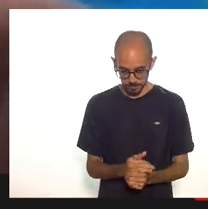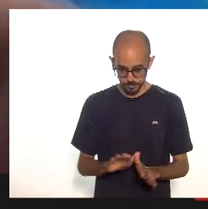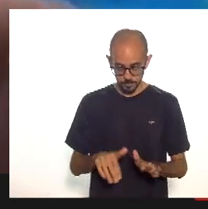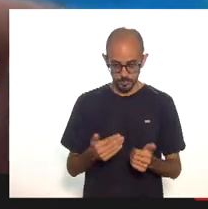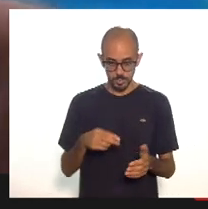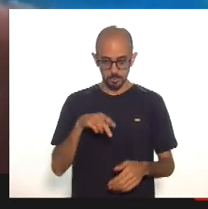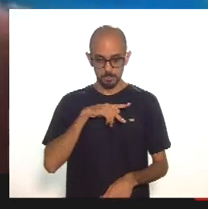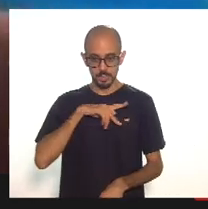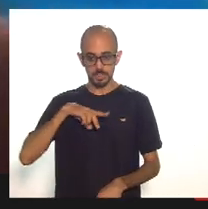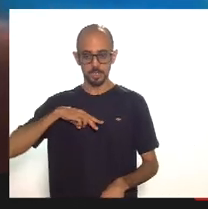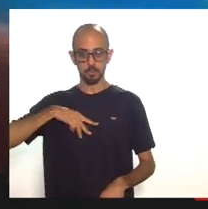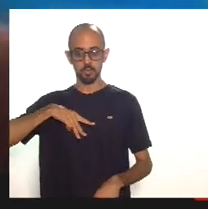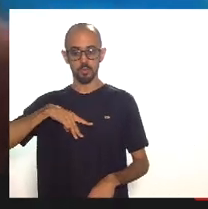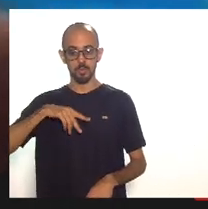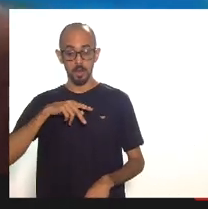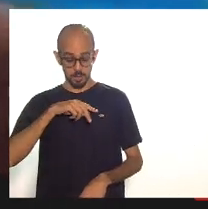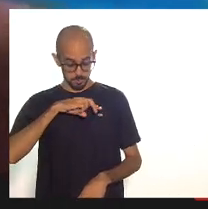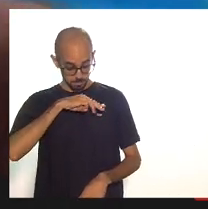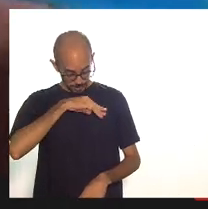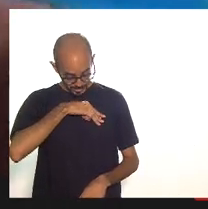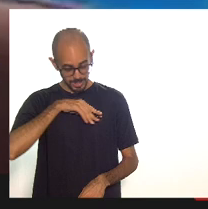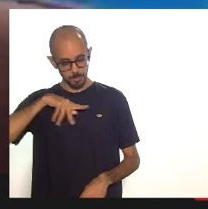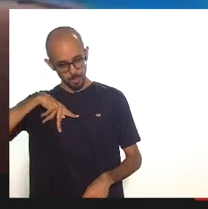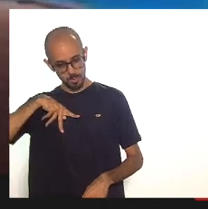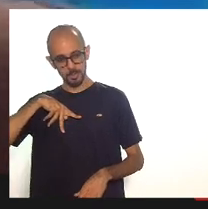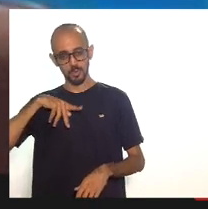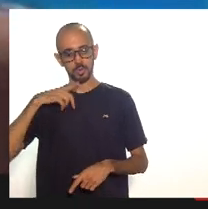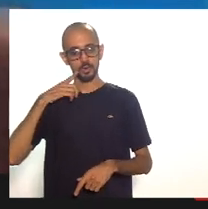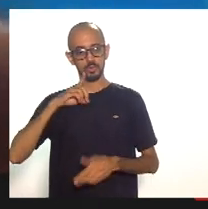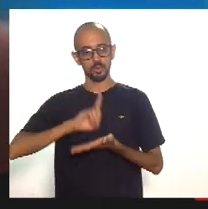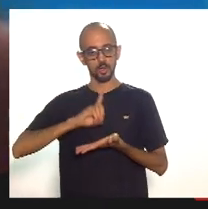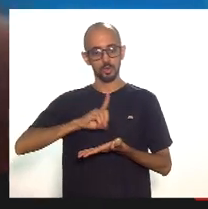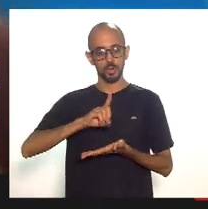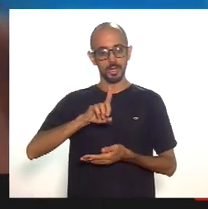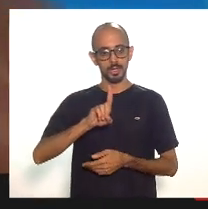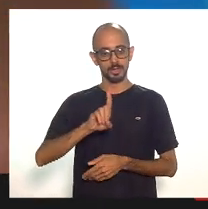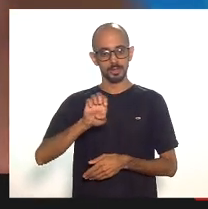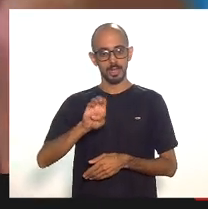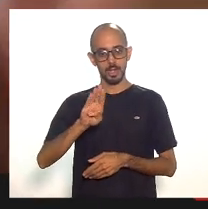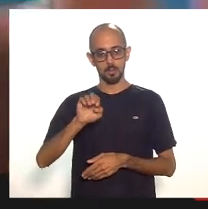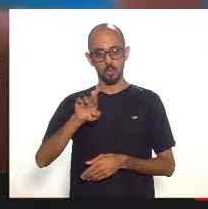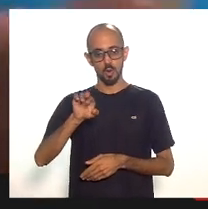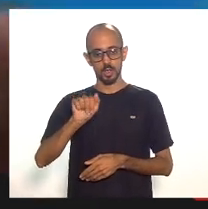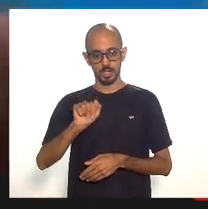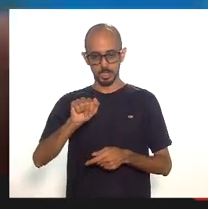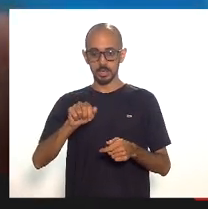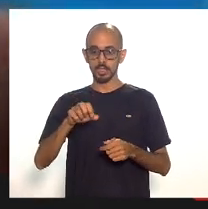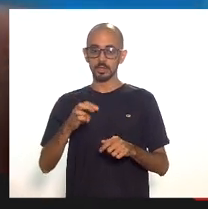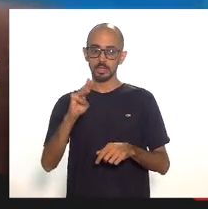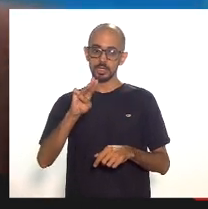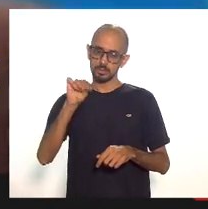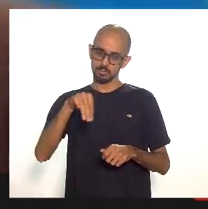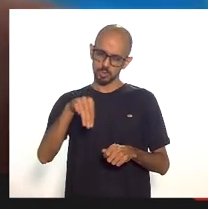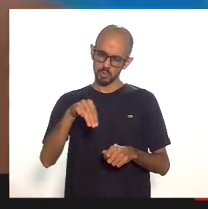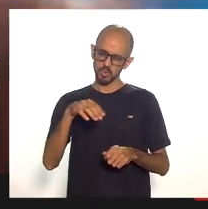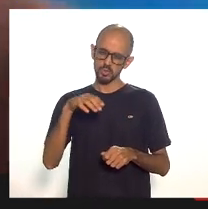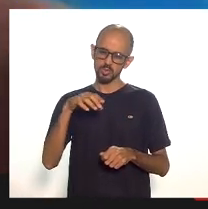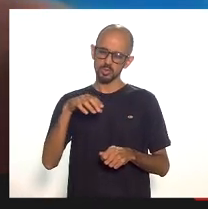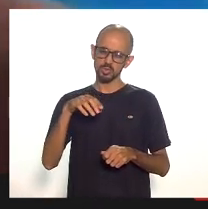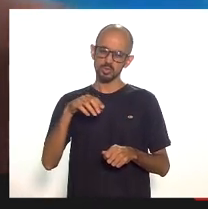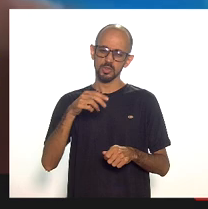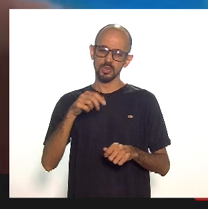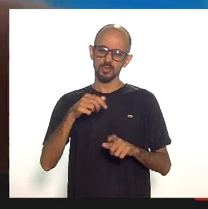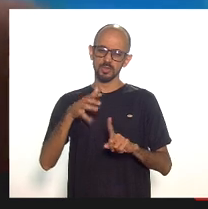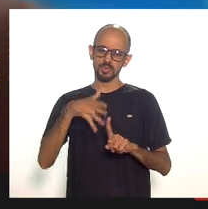Ministério Público, doutora Débora Vicente, se for possível, em 3 minutos, fazer a sua apresentação, seria interessante para